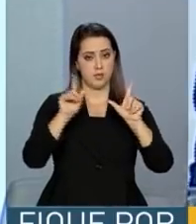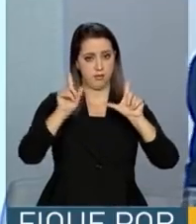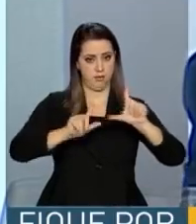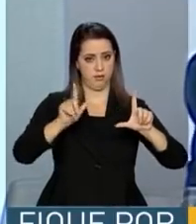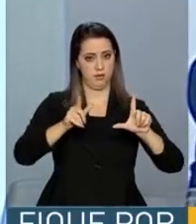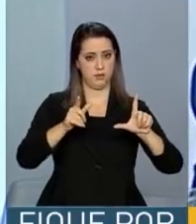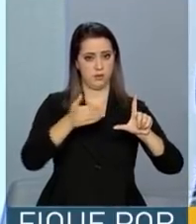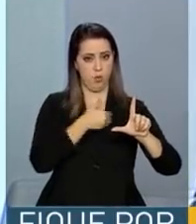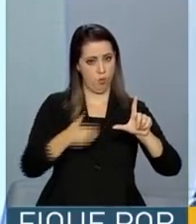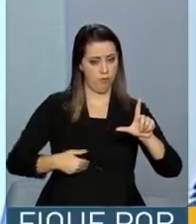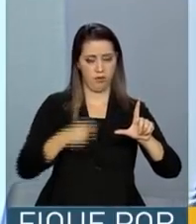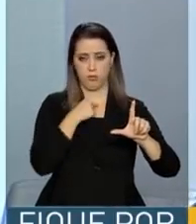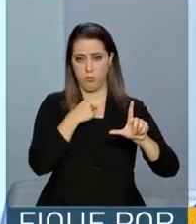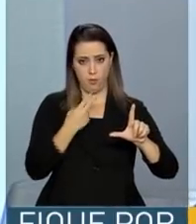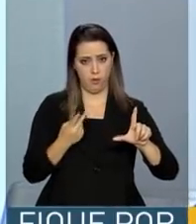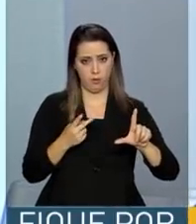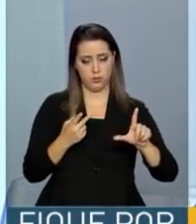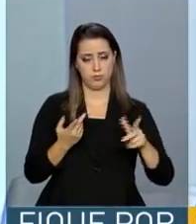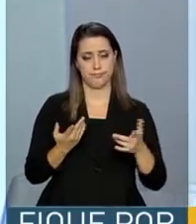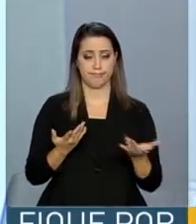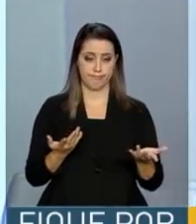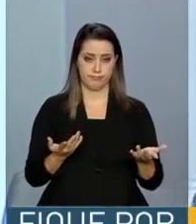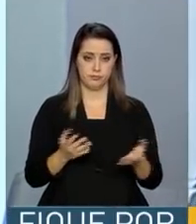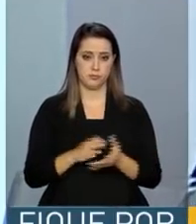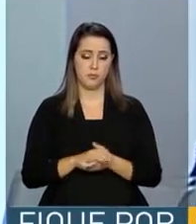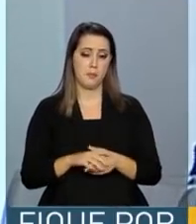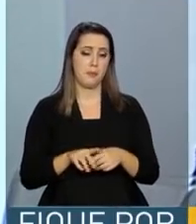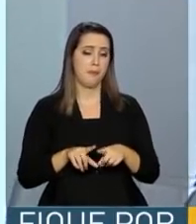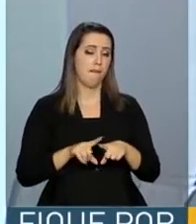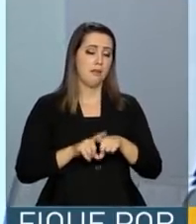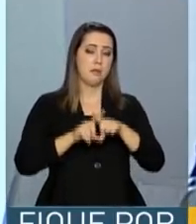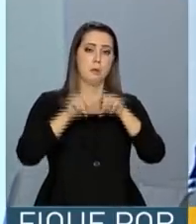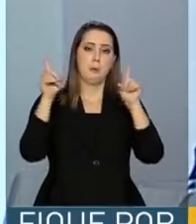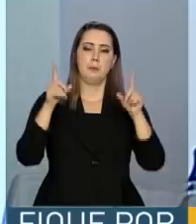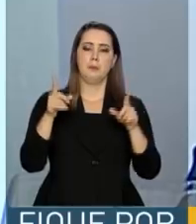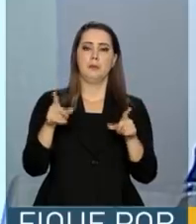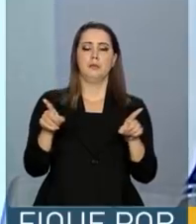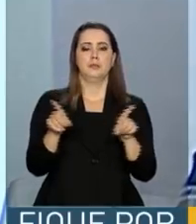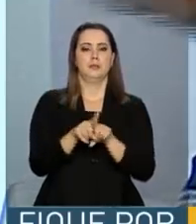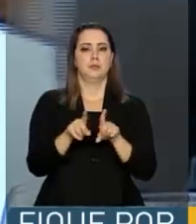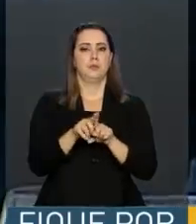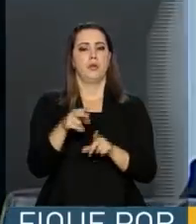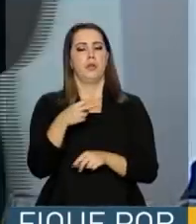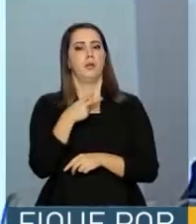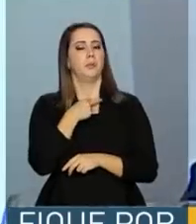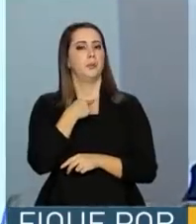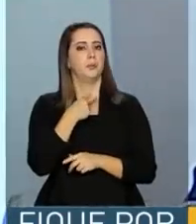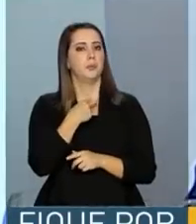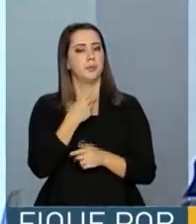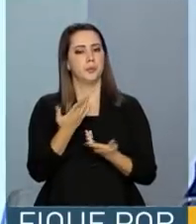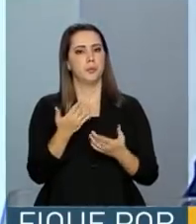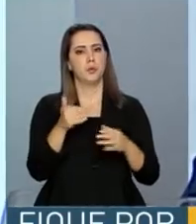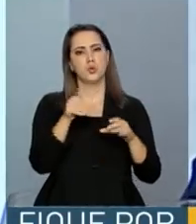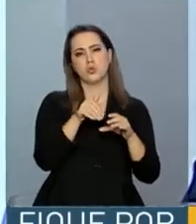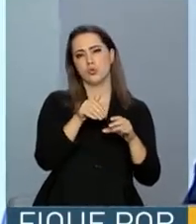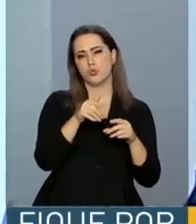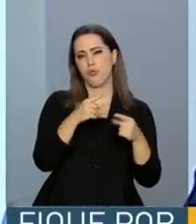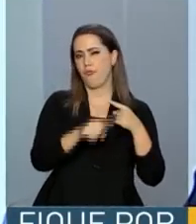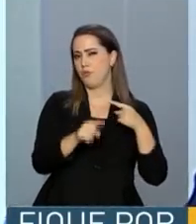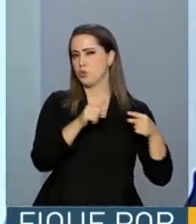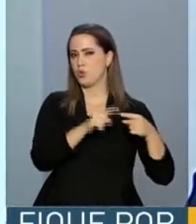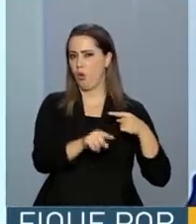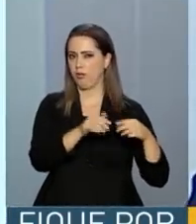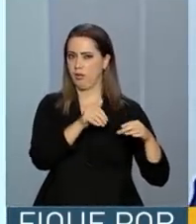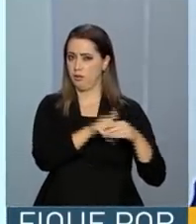essa também não é razão para votar contra o a reforma da previdência